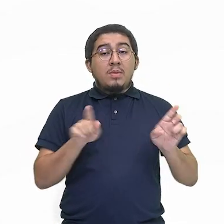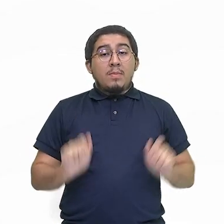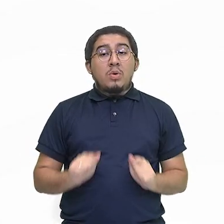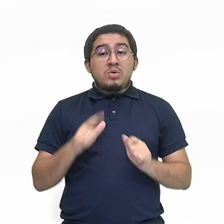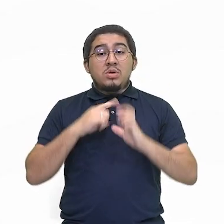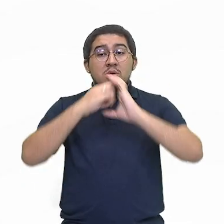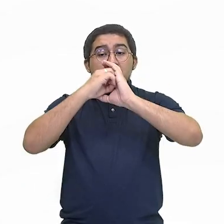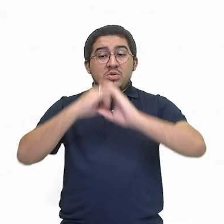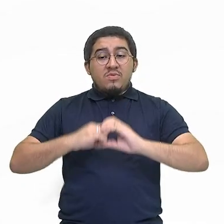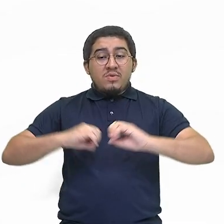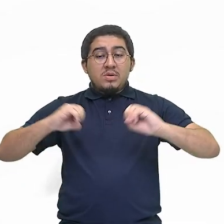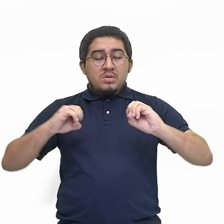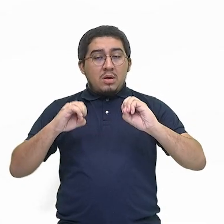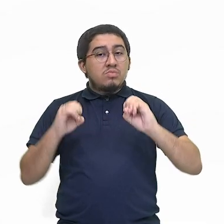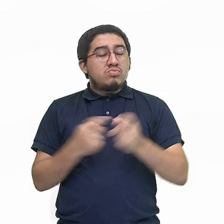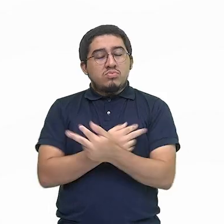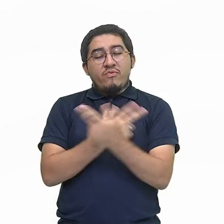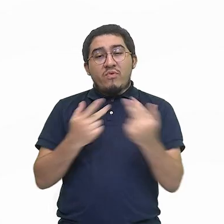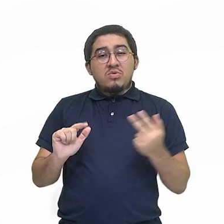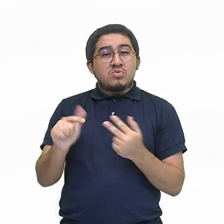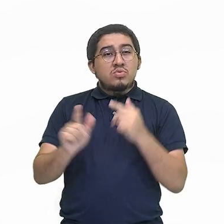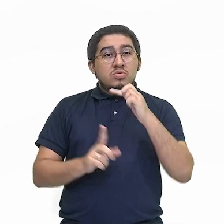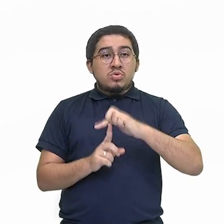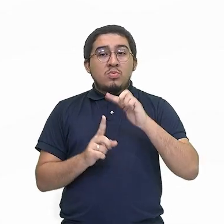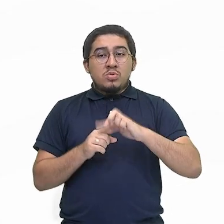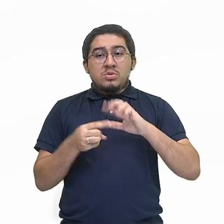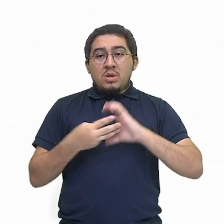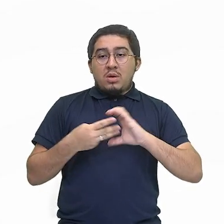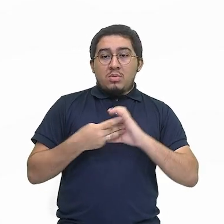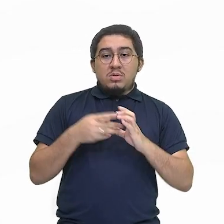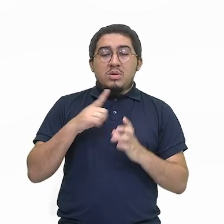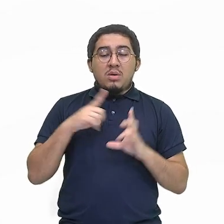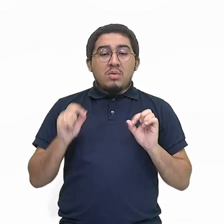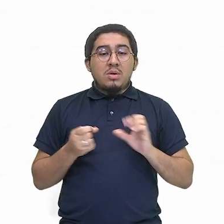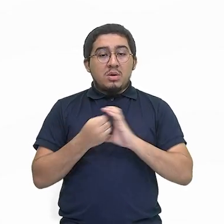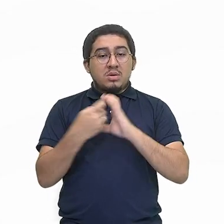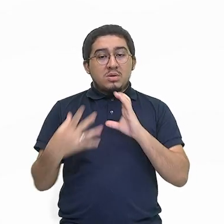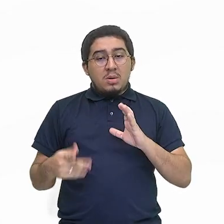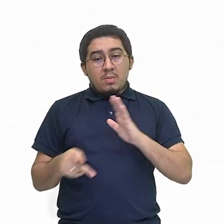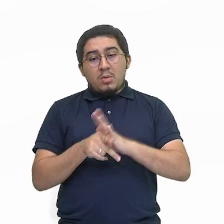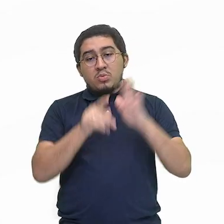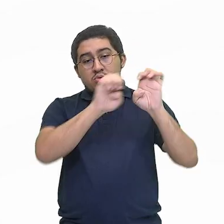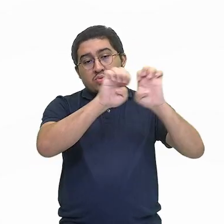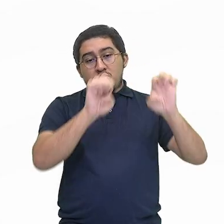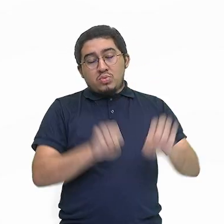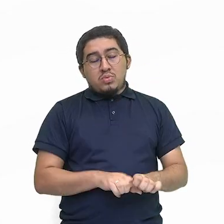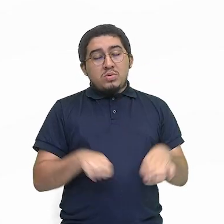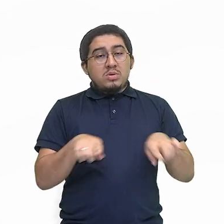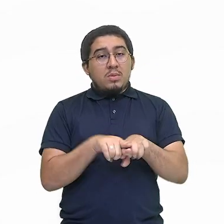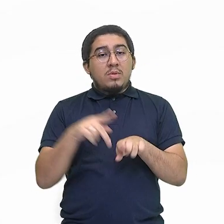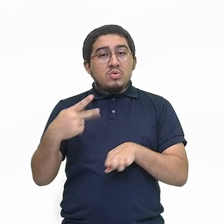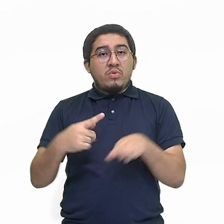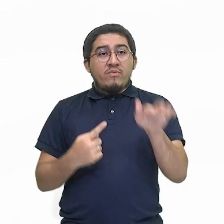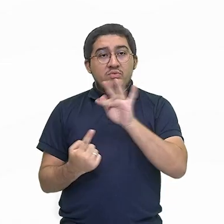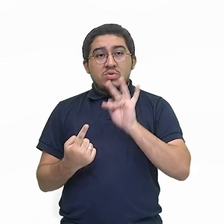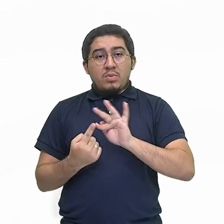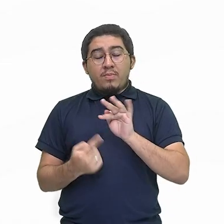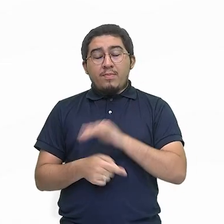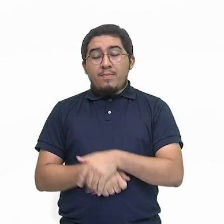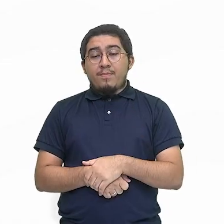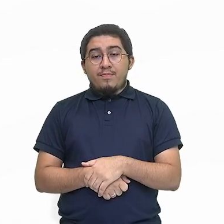se diferenciar nesses diferentes tipos celulares que apresentam tanto forma quanto a sua